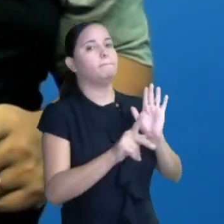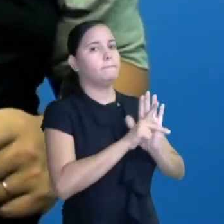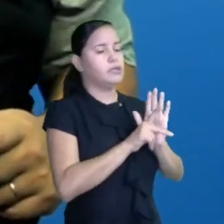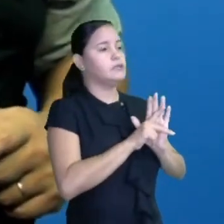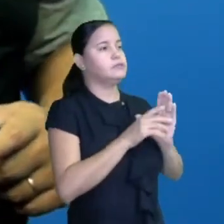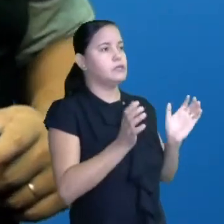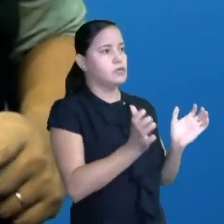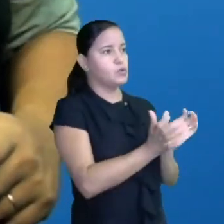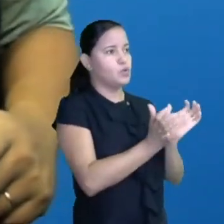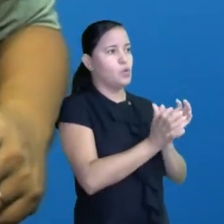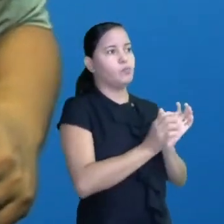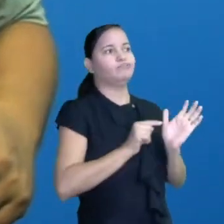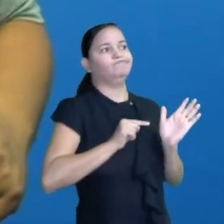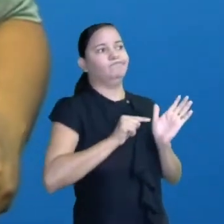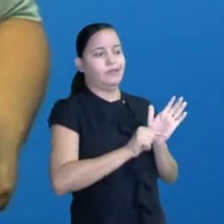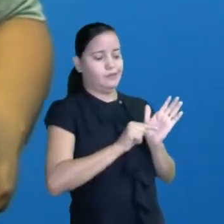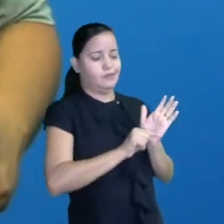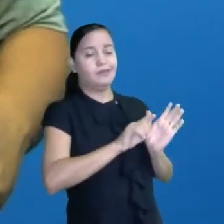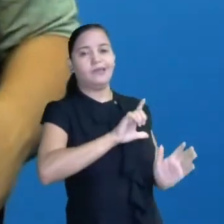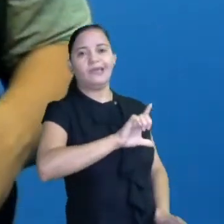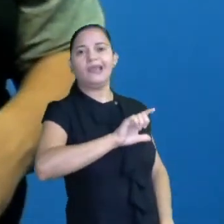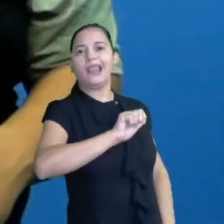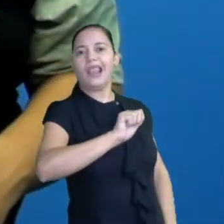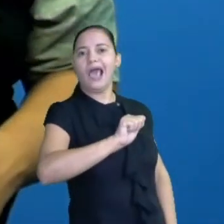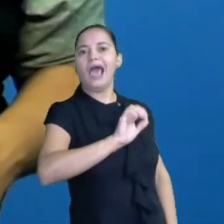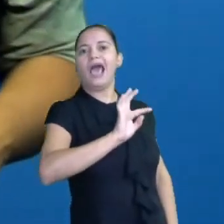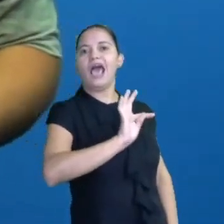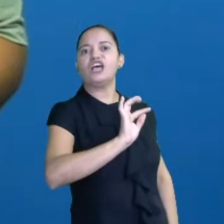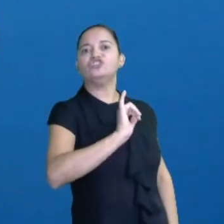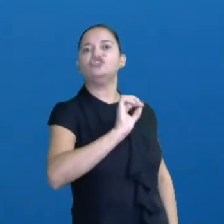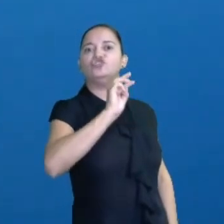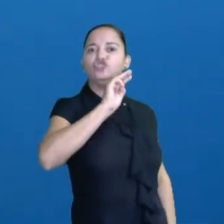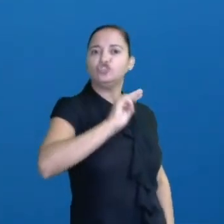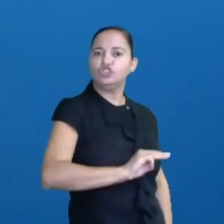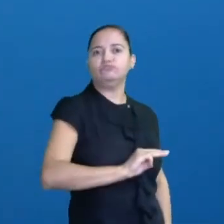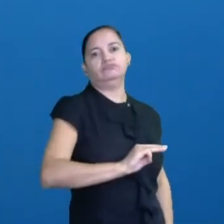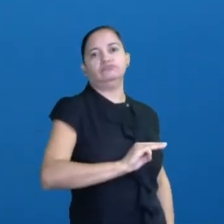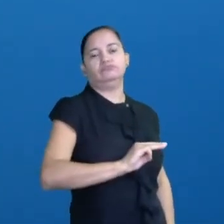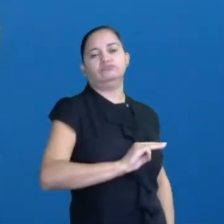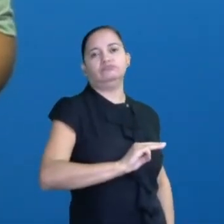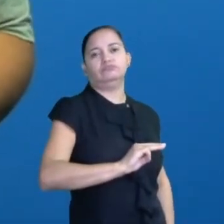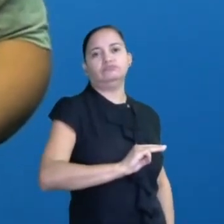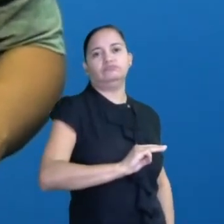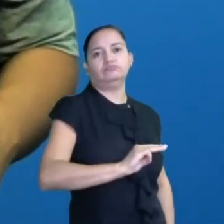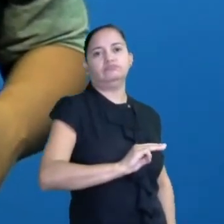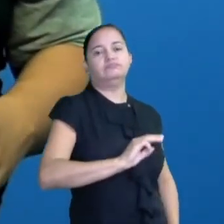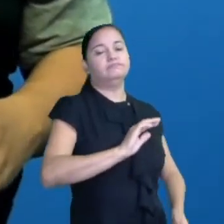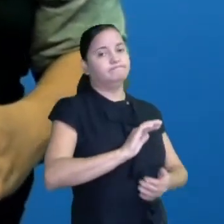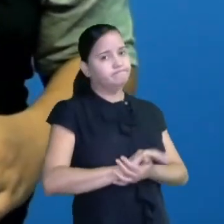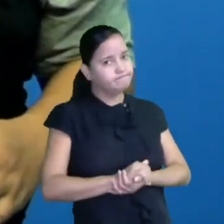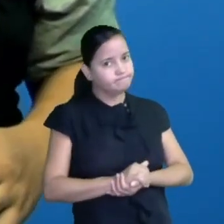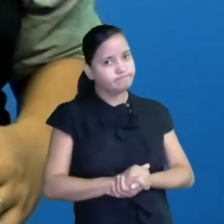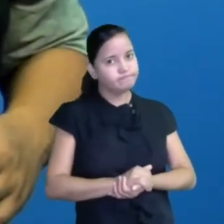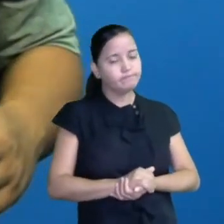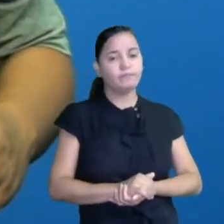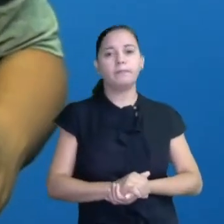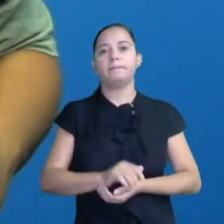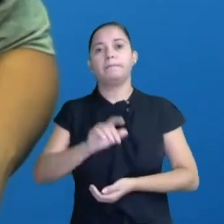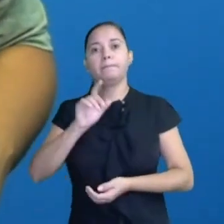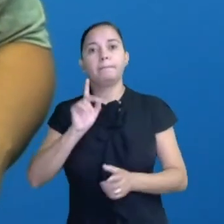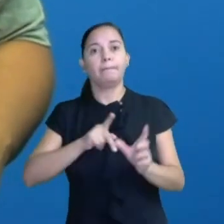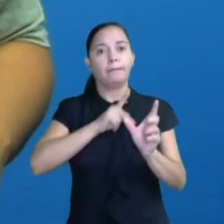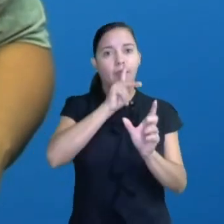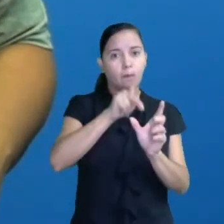nossa origem, né? Da nossa língua mãe, do latim. Entendeu, gente? E o prefixo, ele